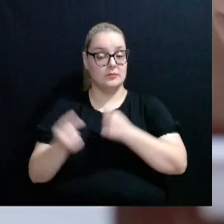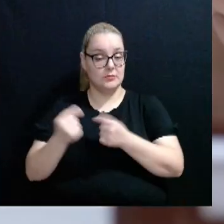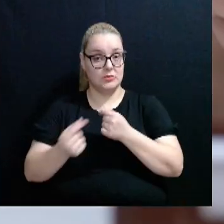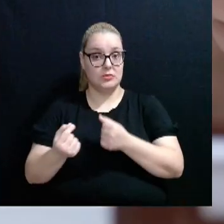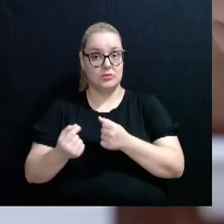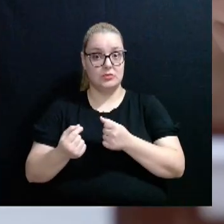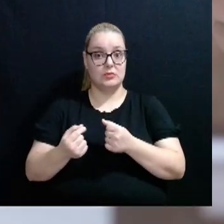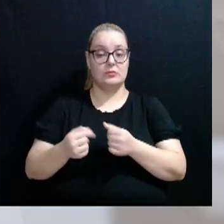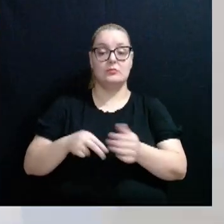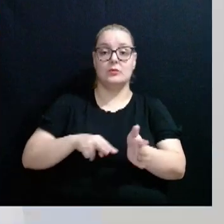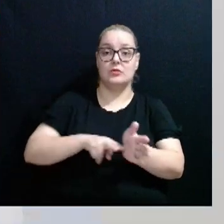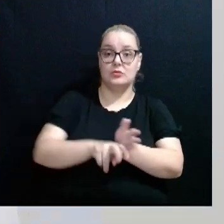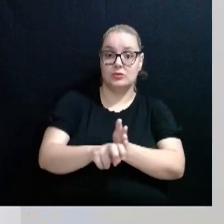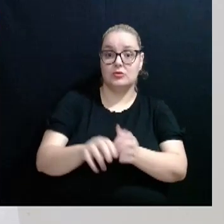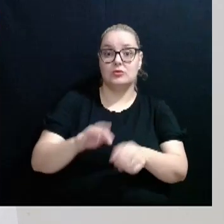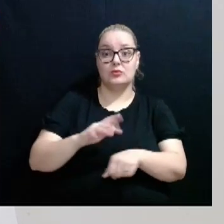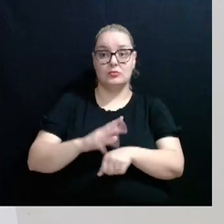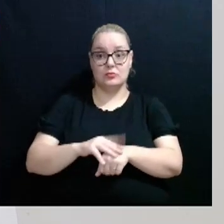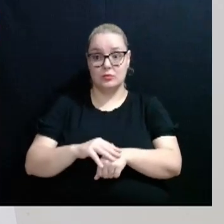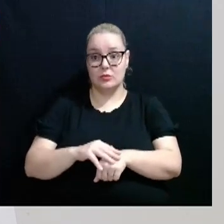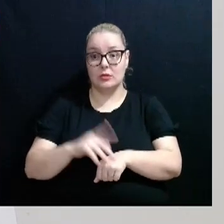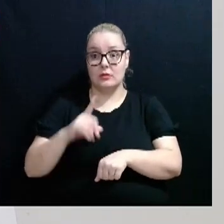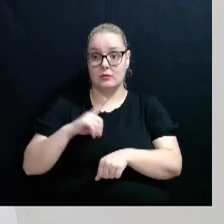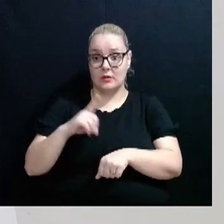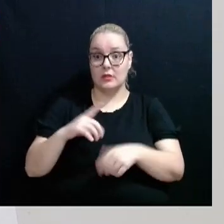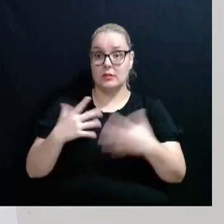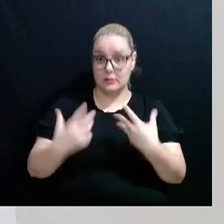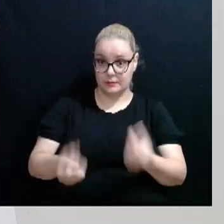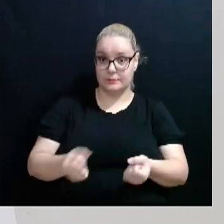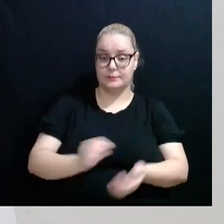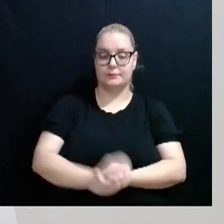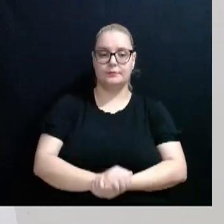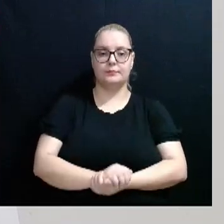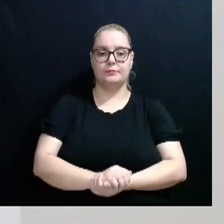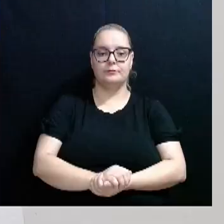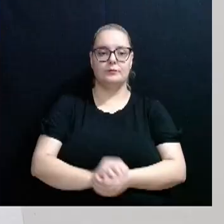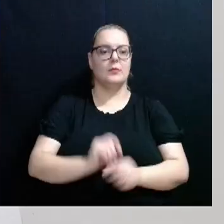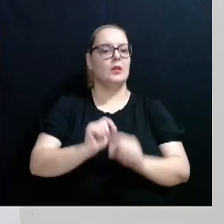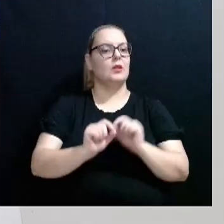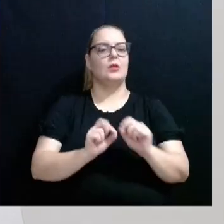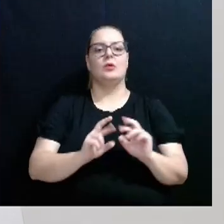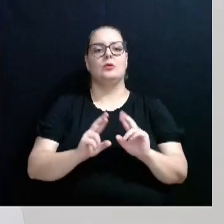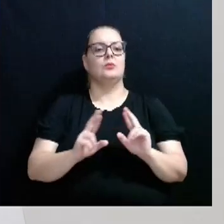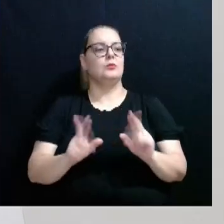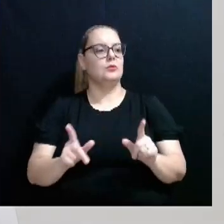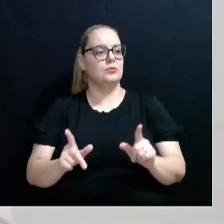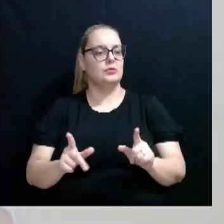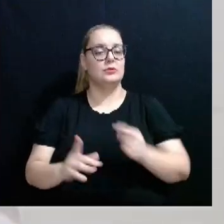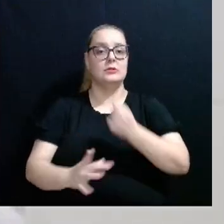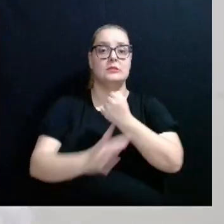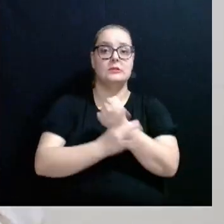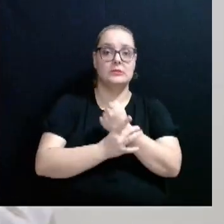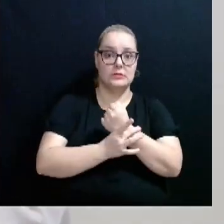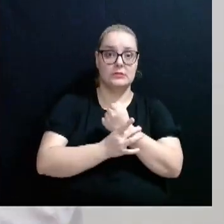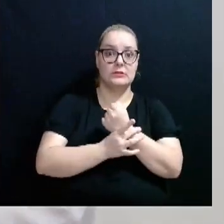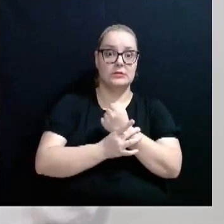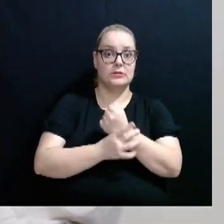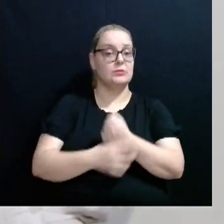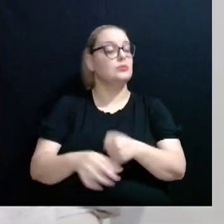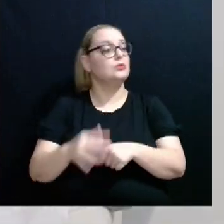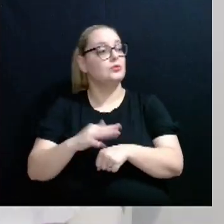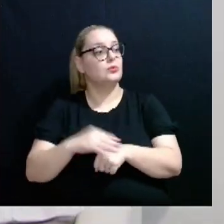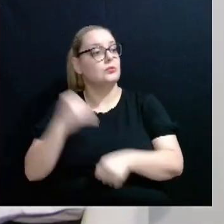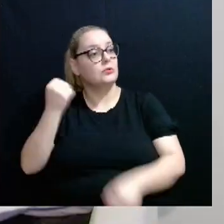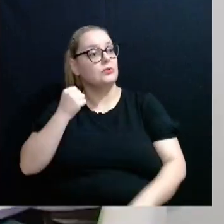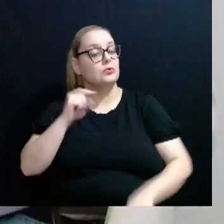de uma doença que você vai receber. E o que diferencia esse seguro de doença grave dos outros